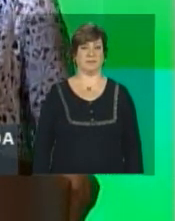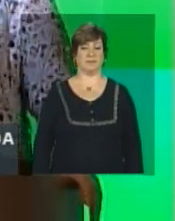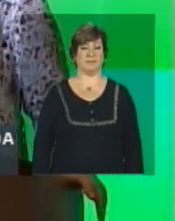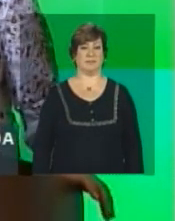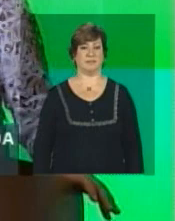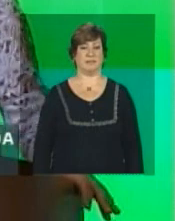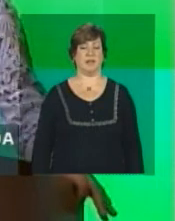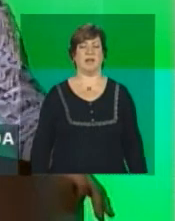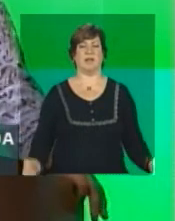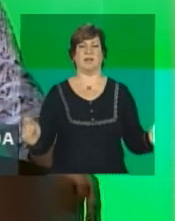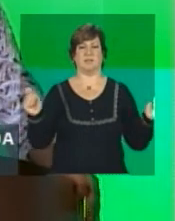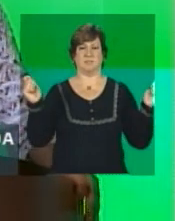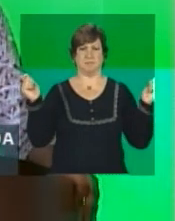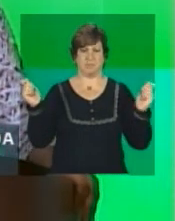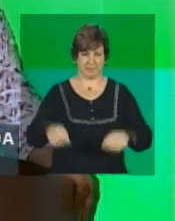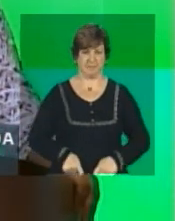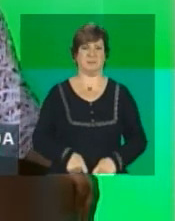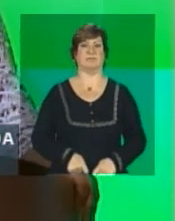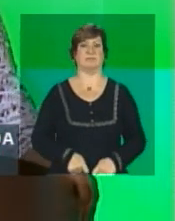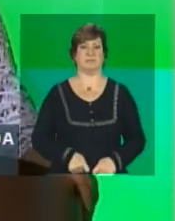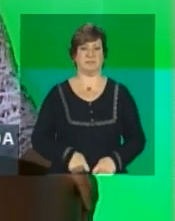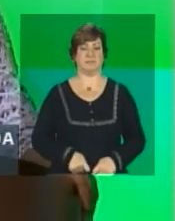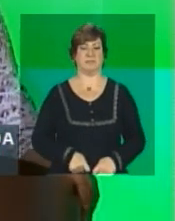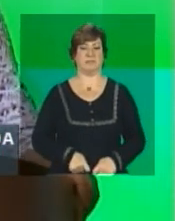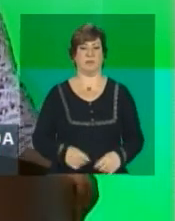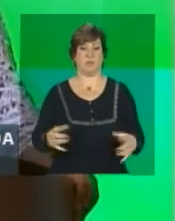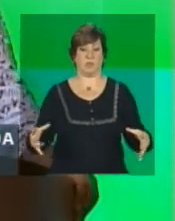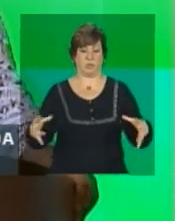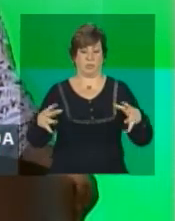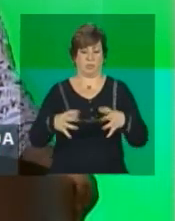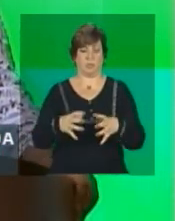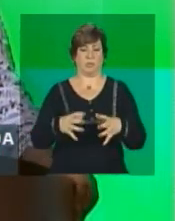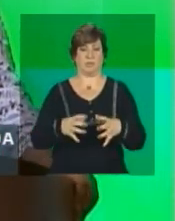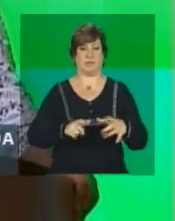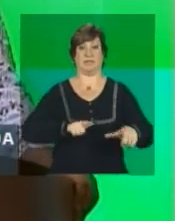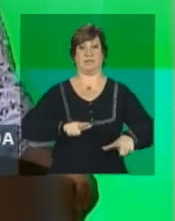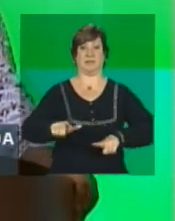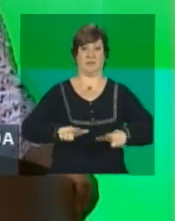a capacidade que um corpo funcional,